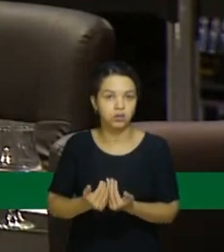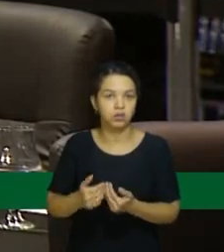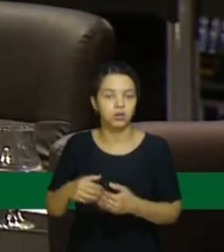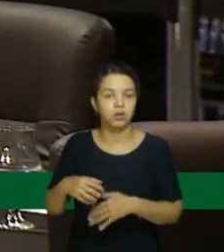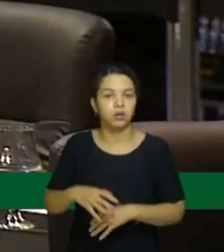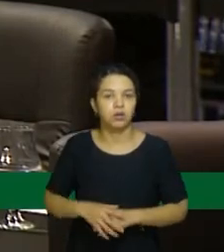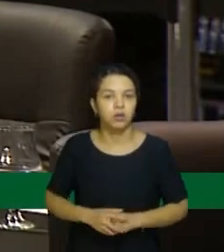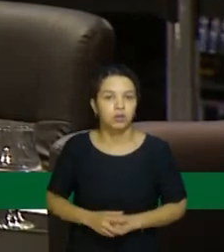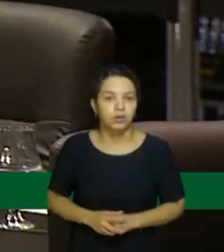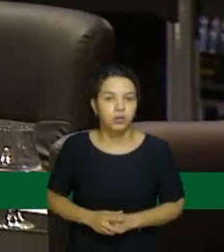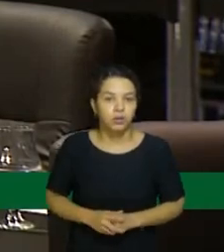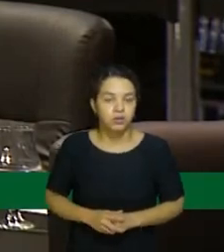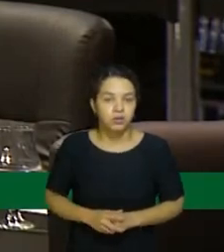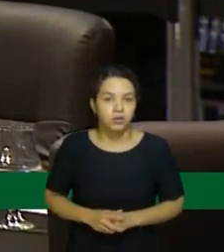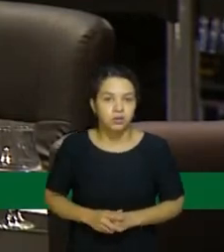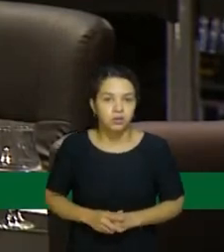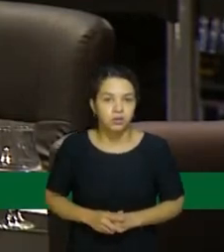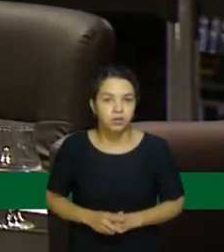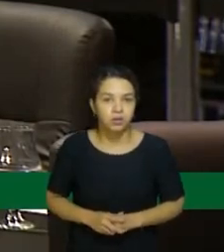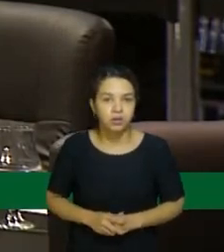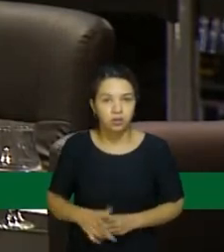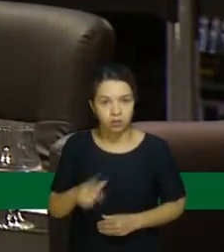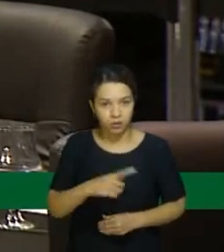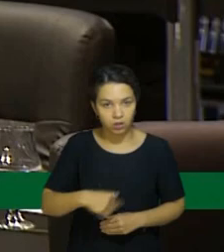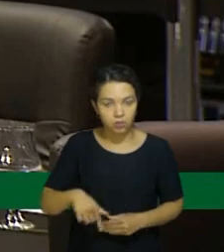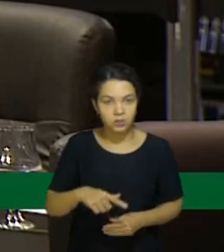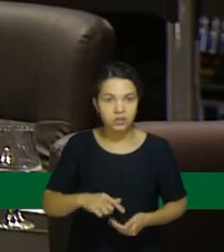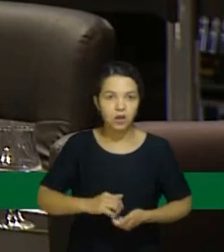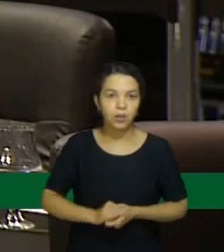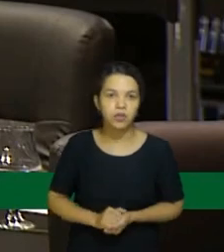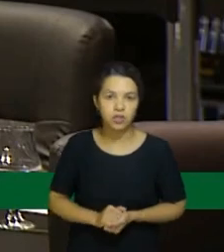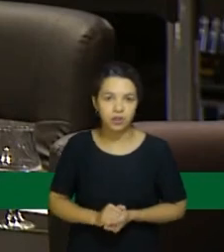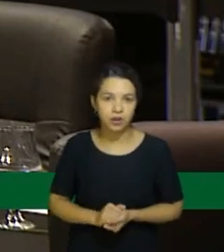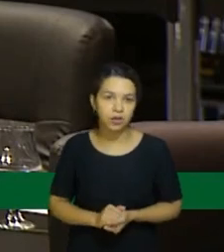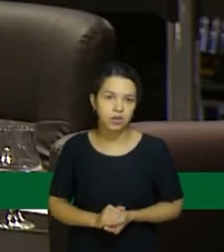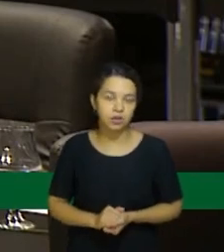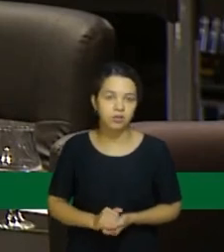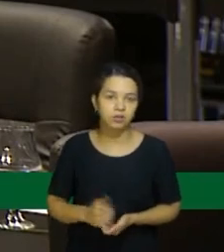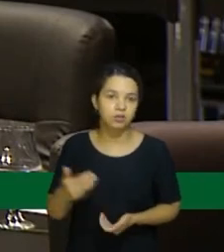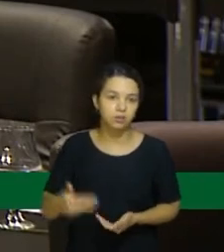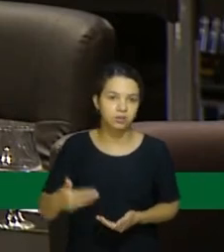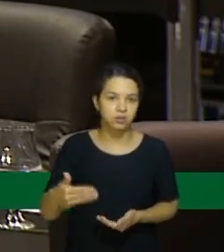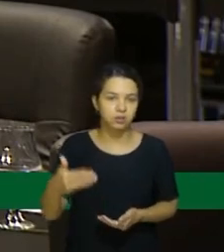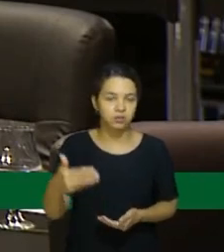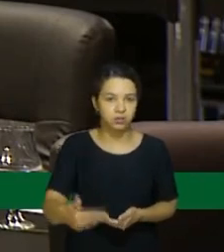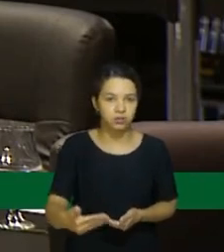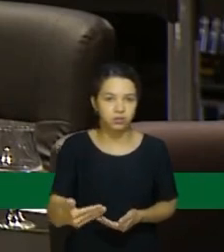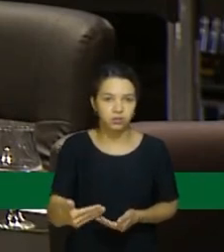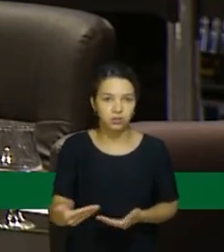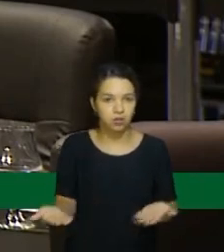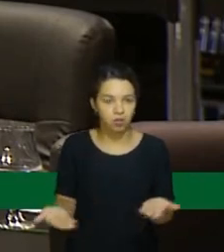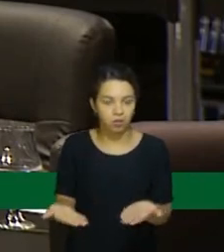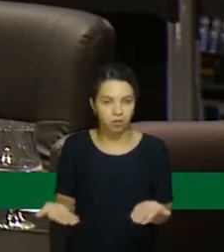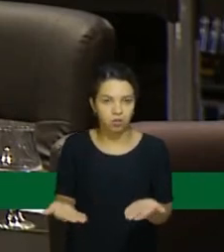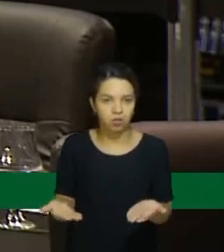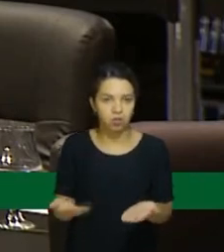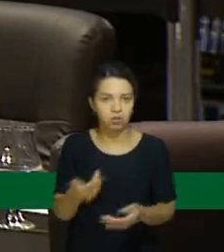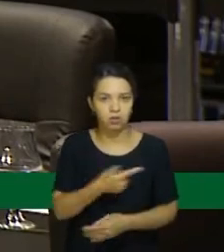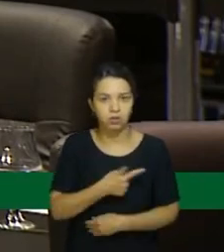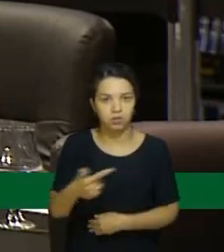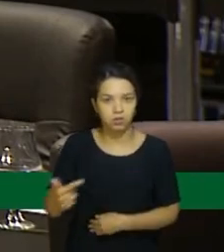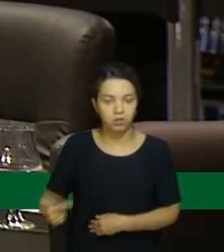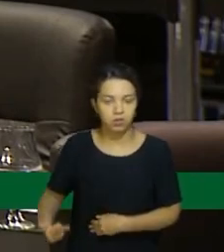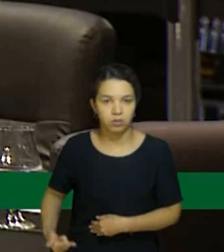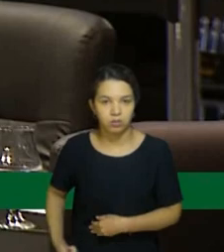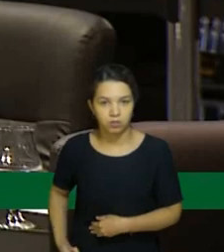da Comissão de saúde o fiz e apelando realmente para que houvesse um diálogo por parte do governo com as lideranças do magistério